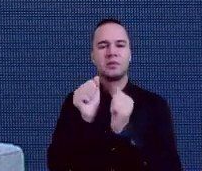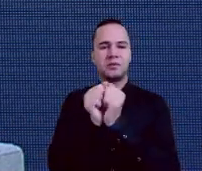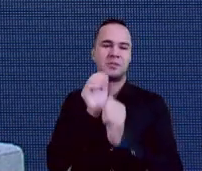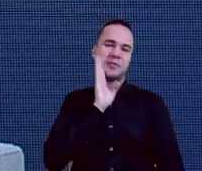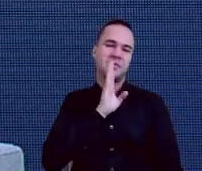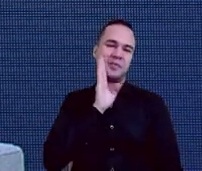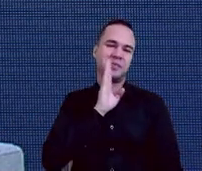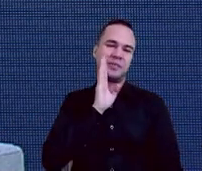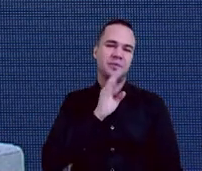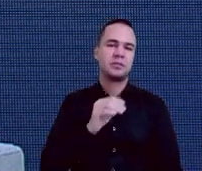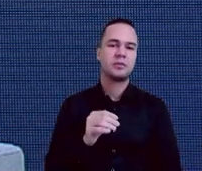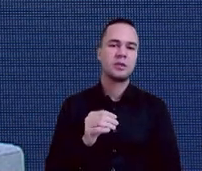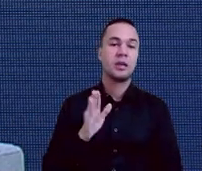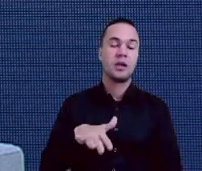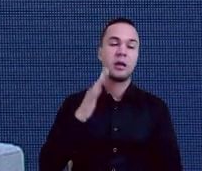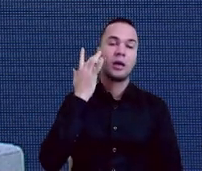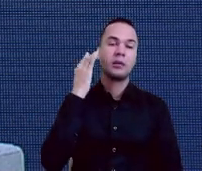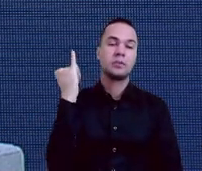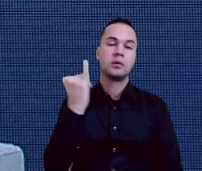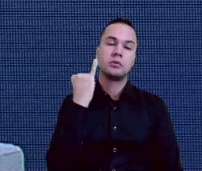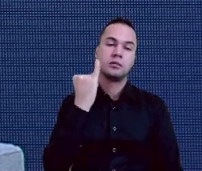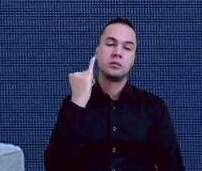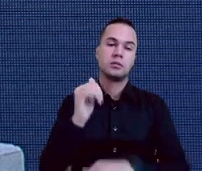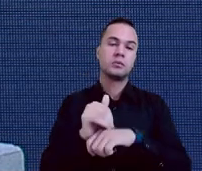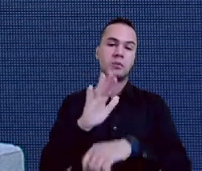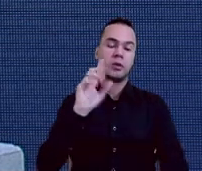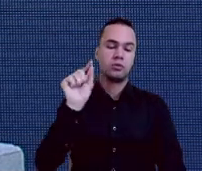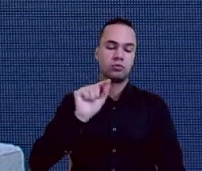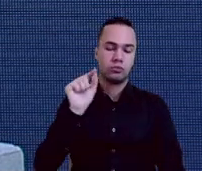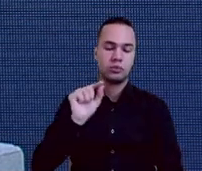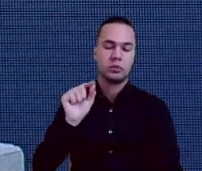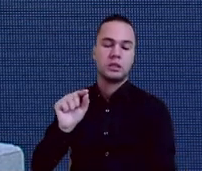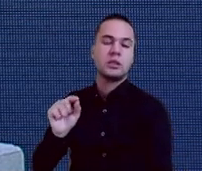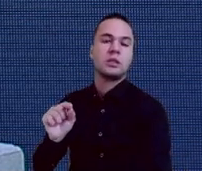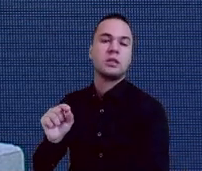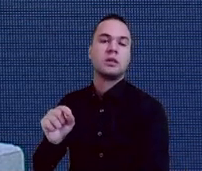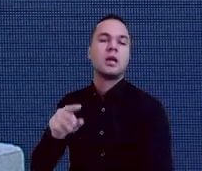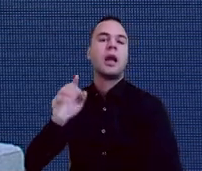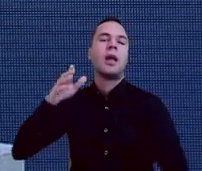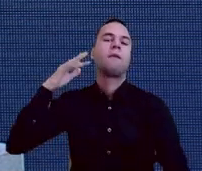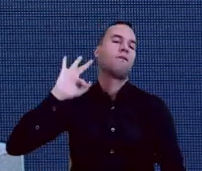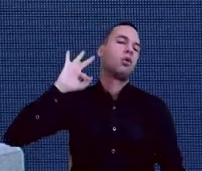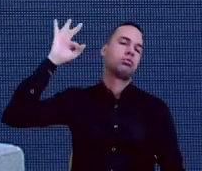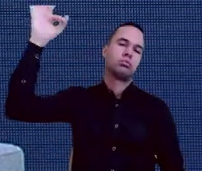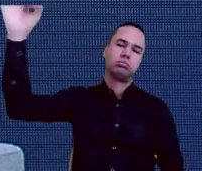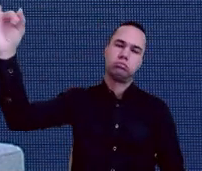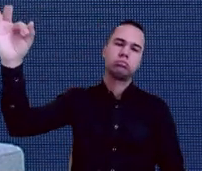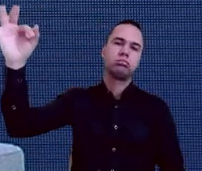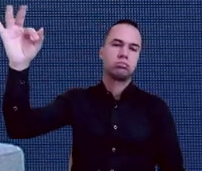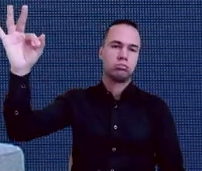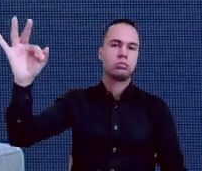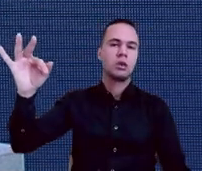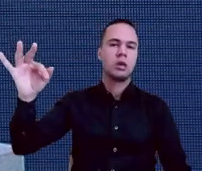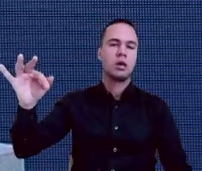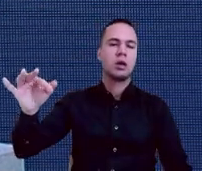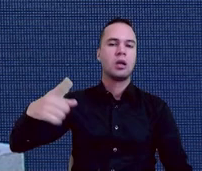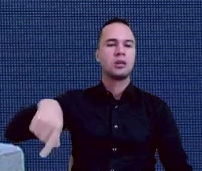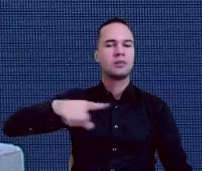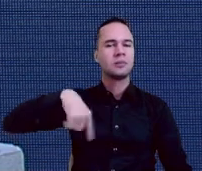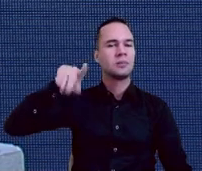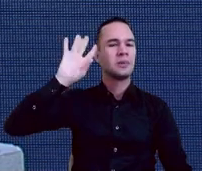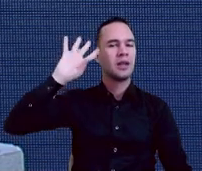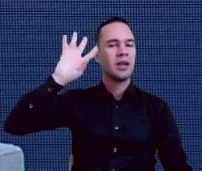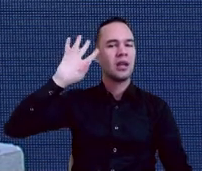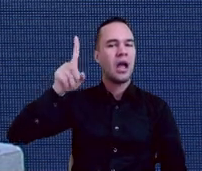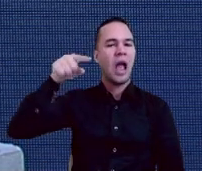acho que a coisa mais importante que a gente tem que lembrar é quentrica de longo prazo então a gente não pode se apegar a